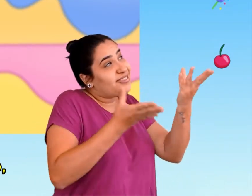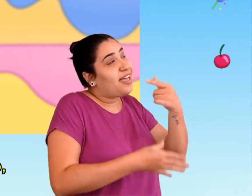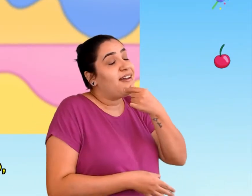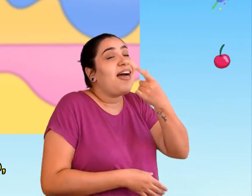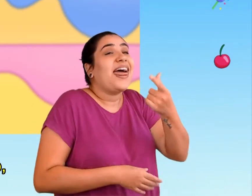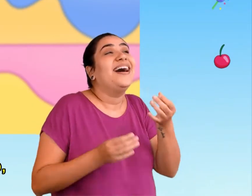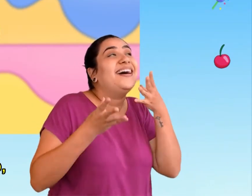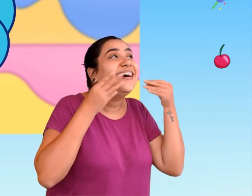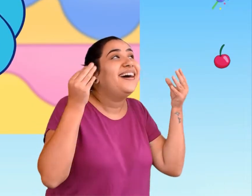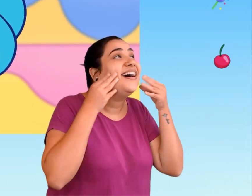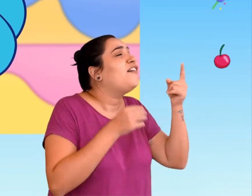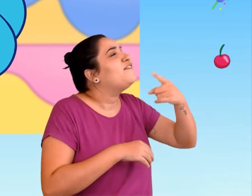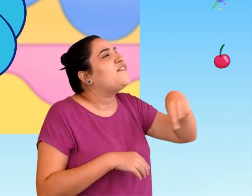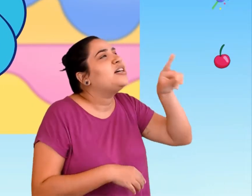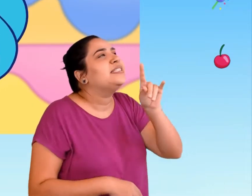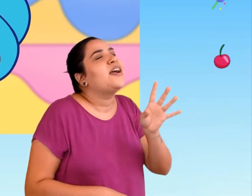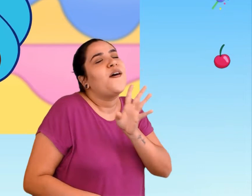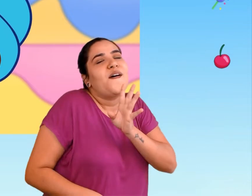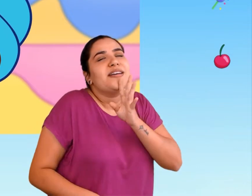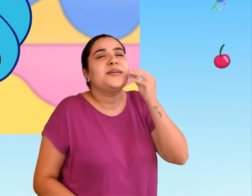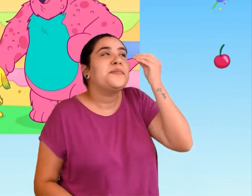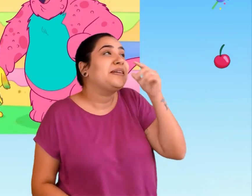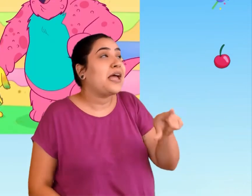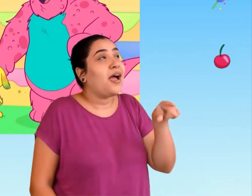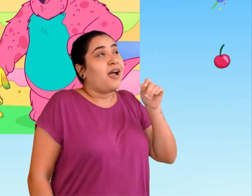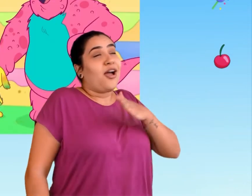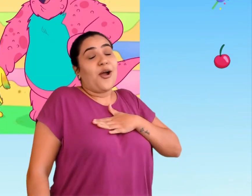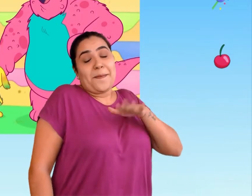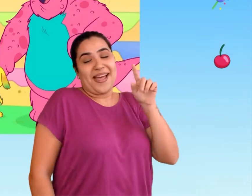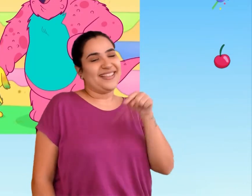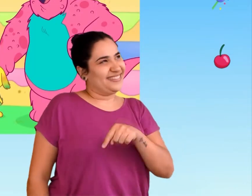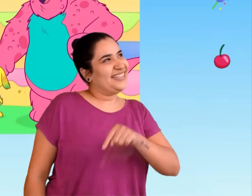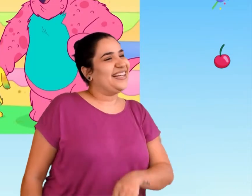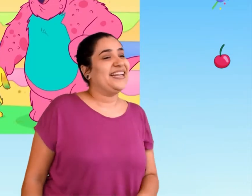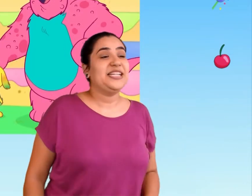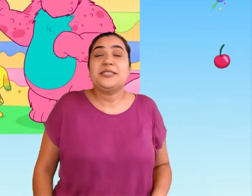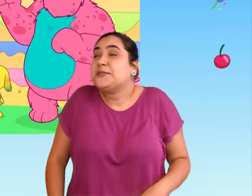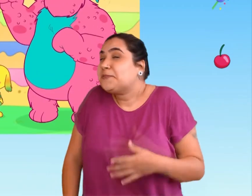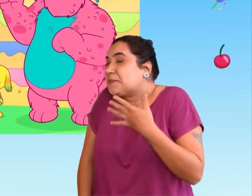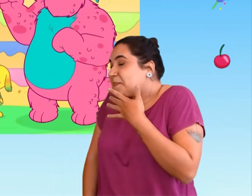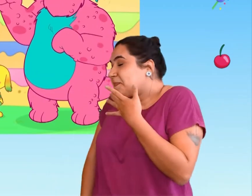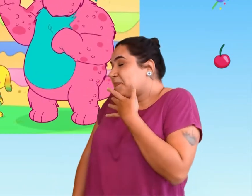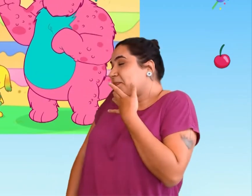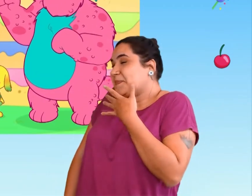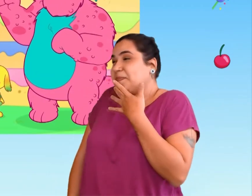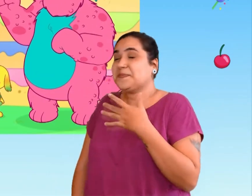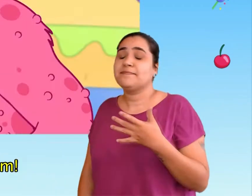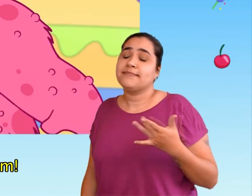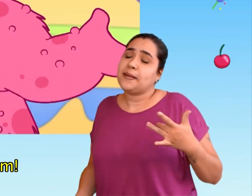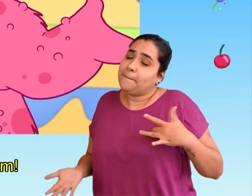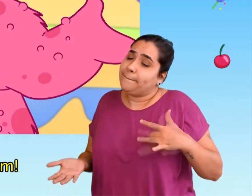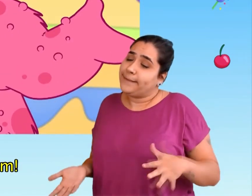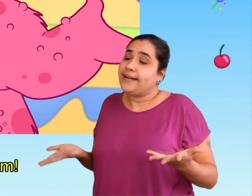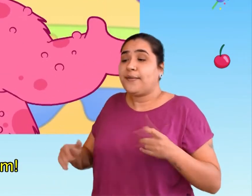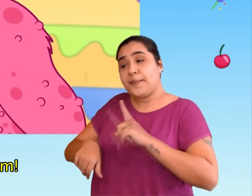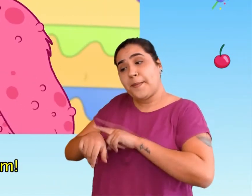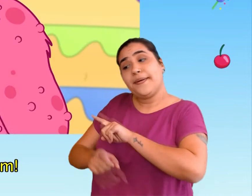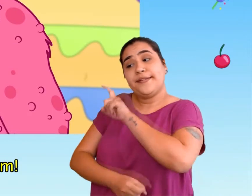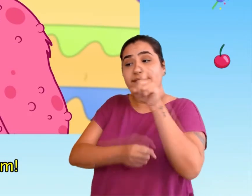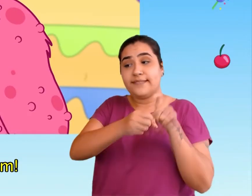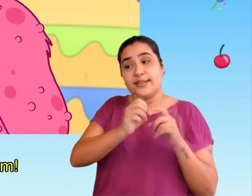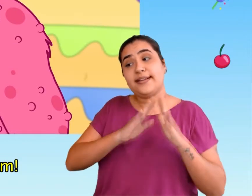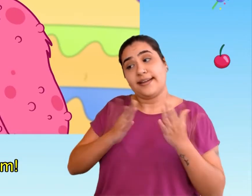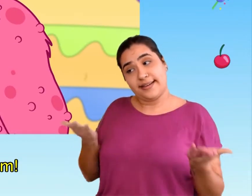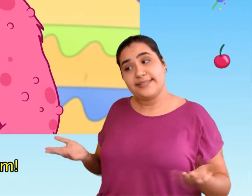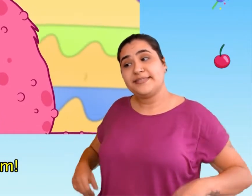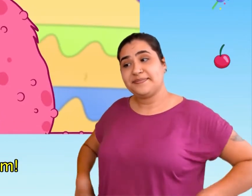trazer línguas de gato, o seu chocolate preferido, para todos vocês experimentarem. É uma pena, mas